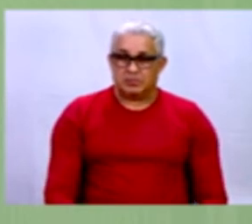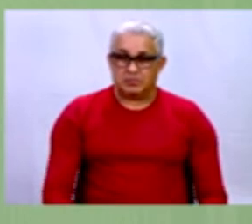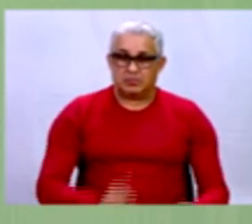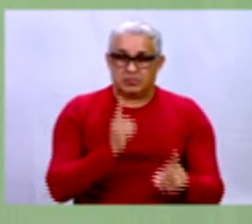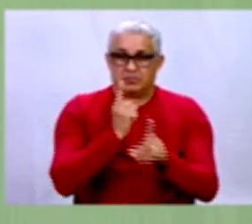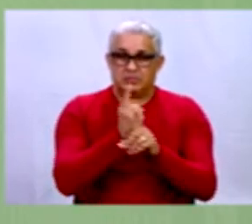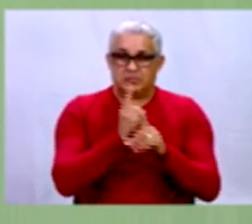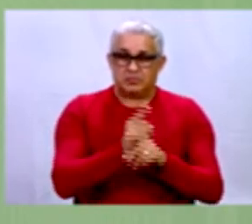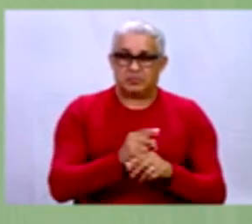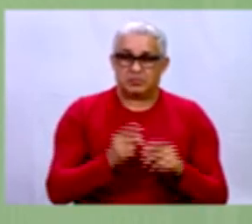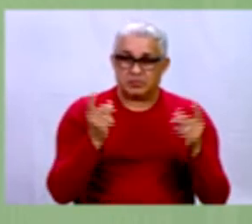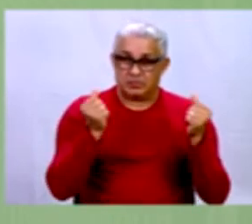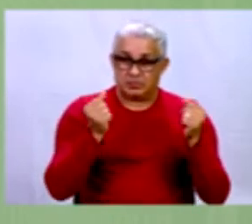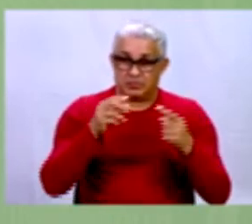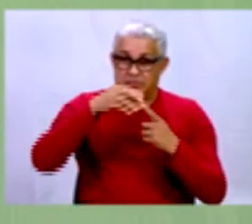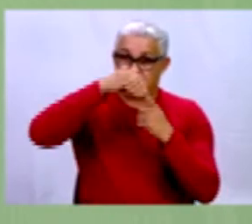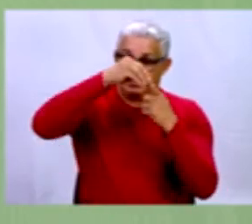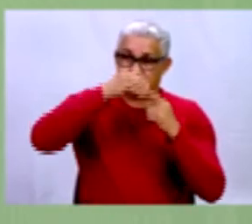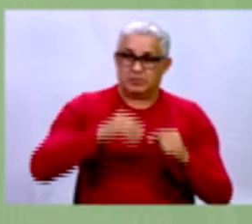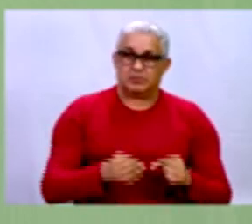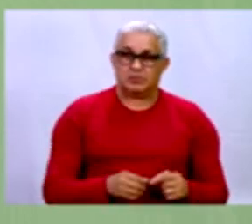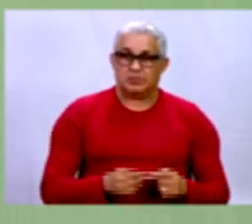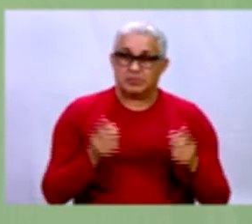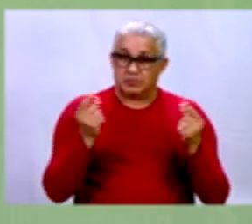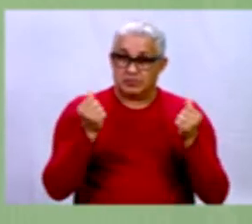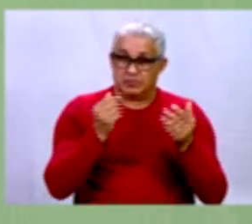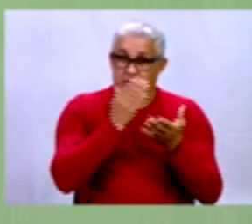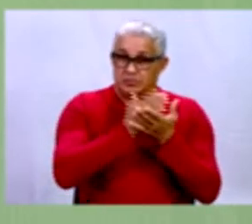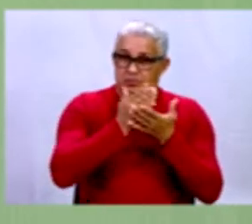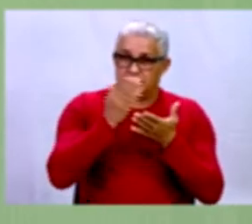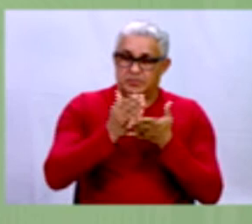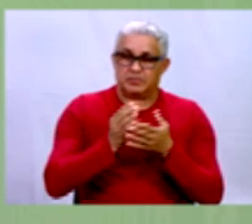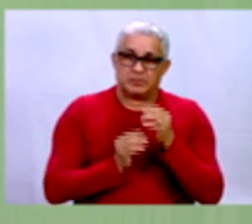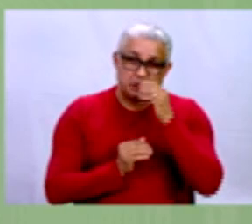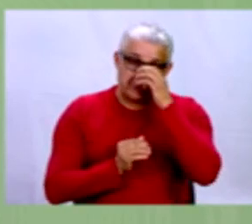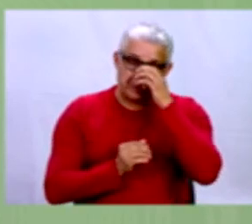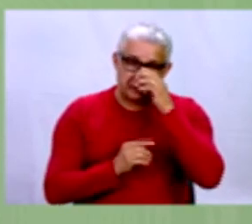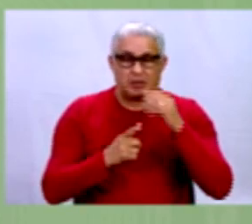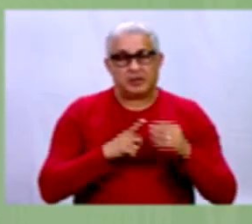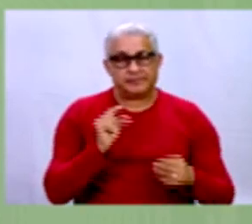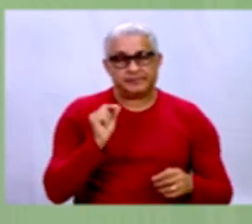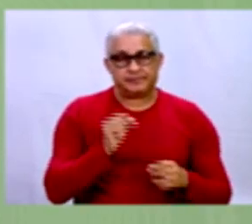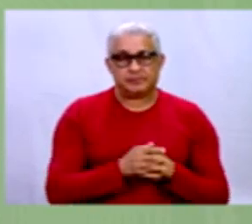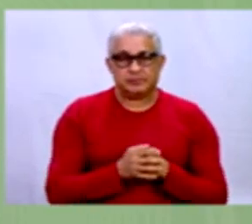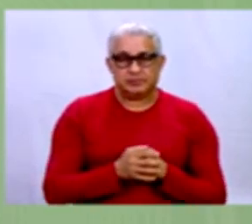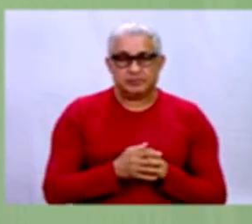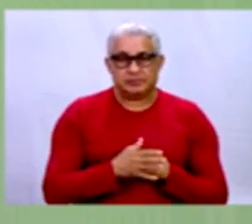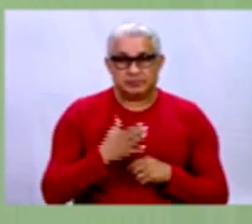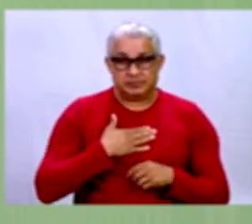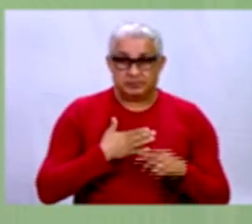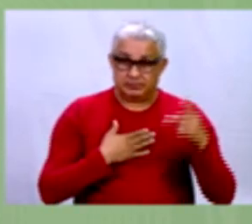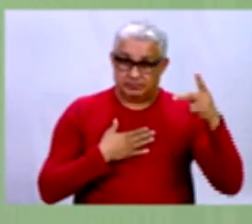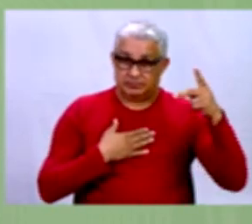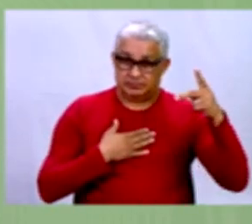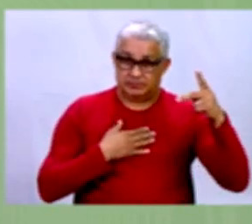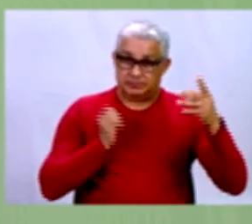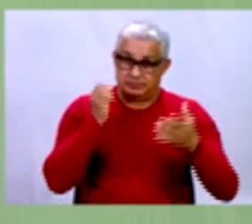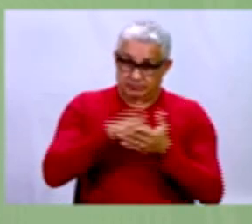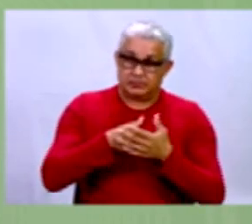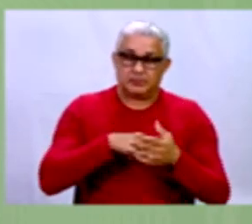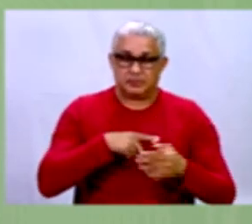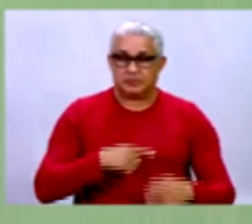encontrar, no caso, o valor principal, nesse caso aqui, o valor da parcela. Eu tenho, qual que é o meu P, o valor à vista?